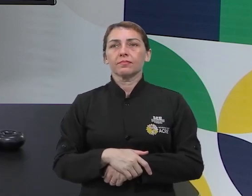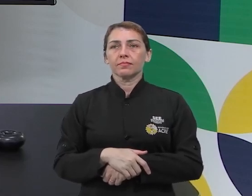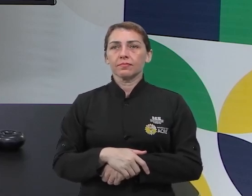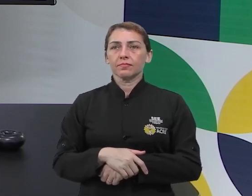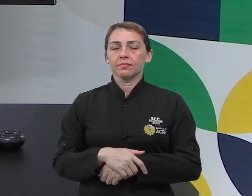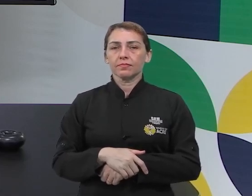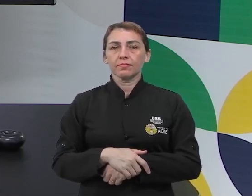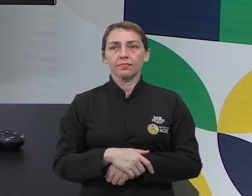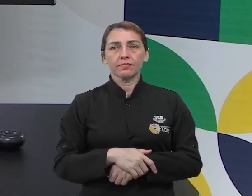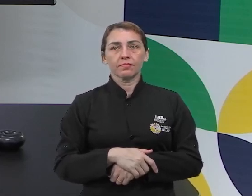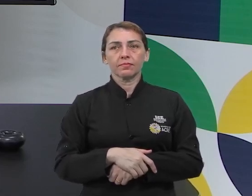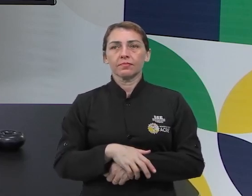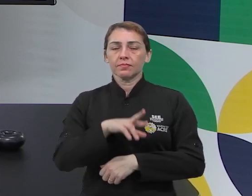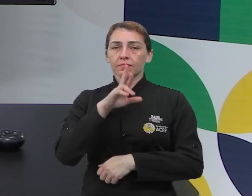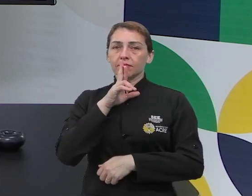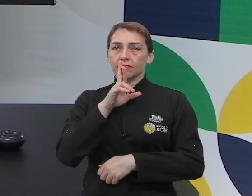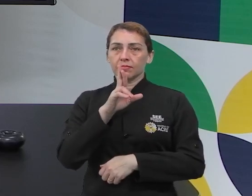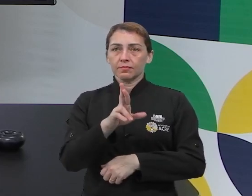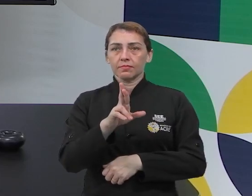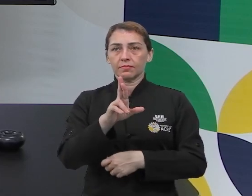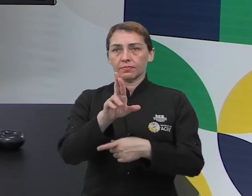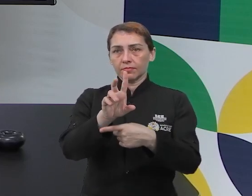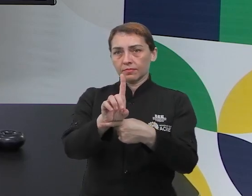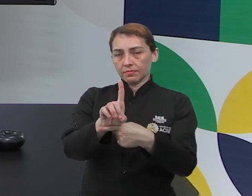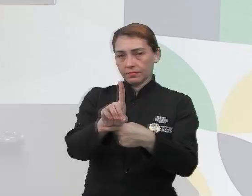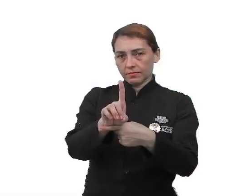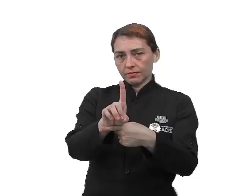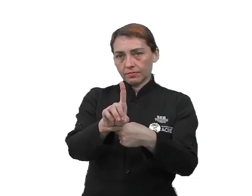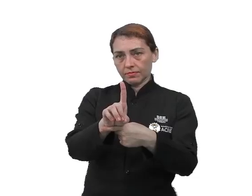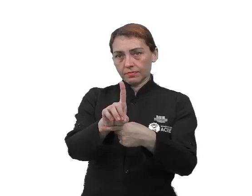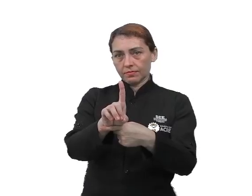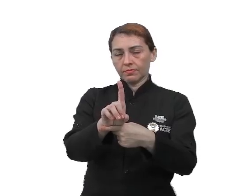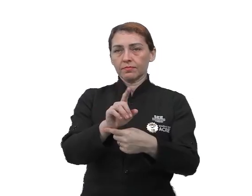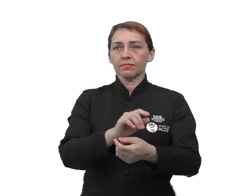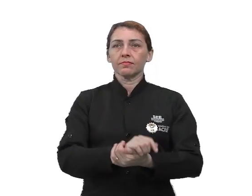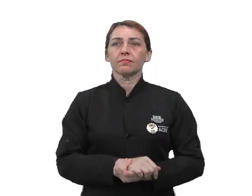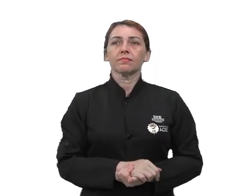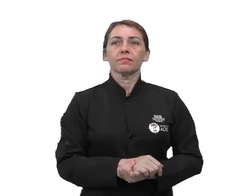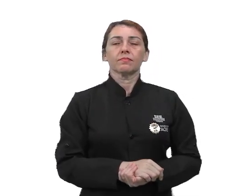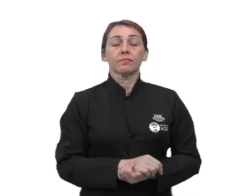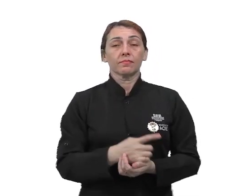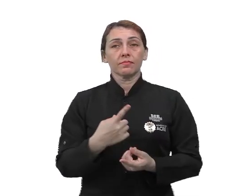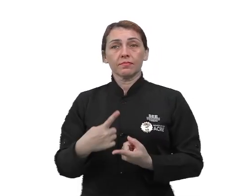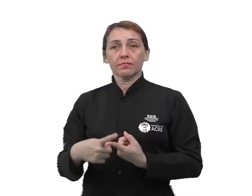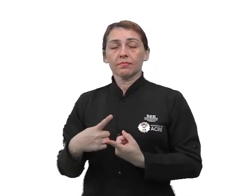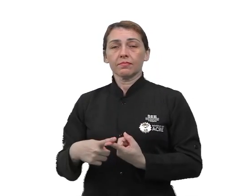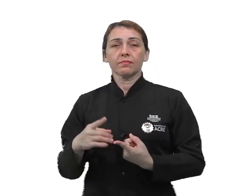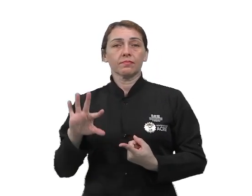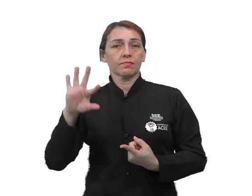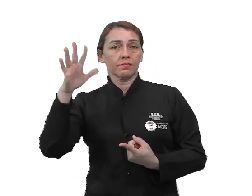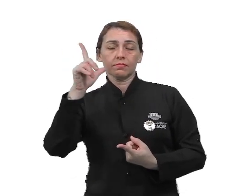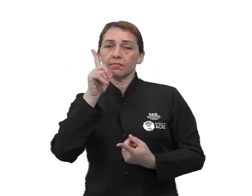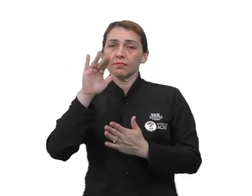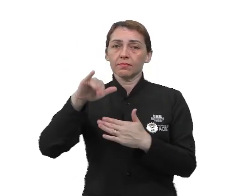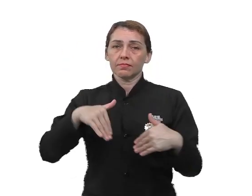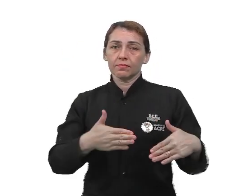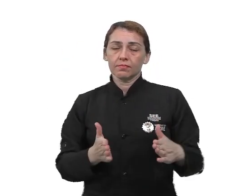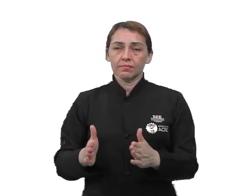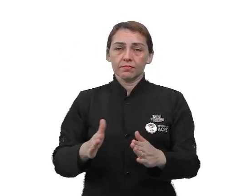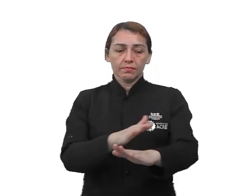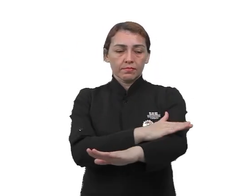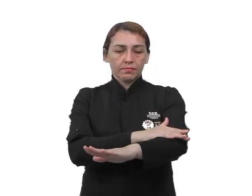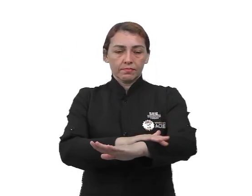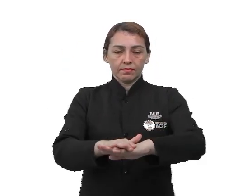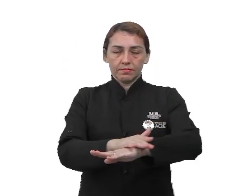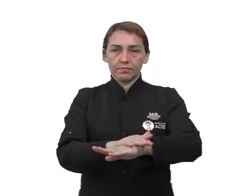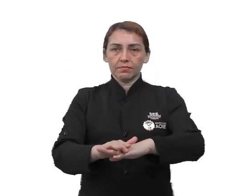como gabarito da questão, a letra D, planícies sedimentares, porque é onde acontecem os rios que estão na planície, são